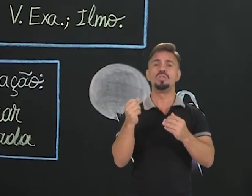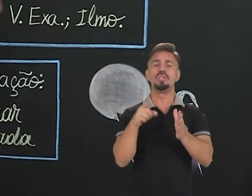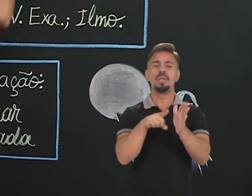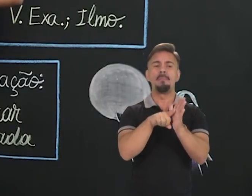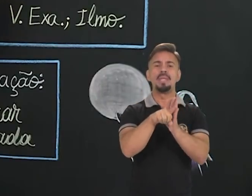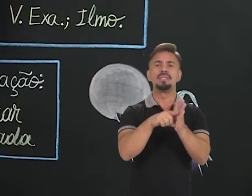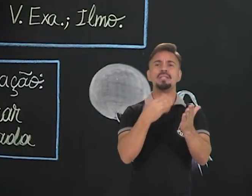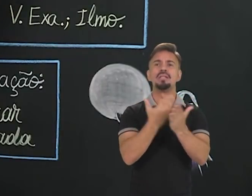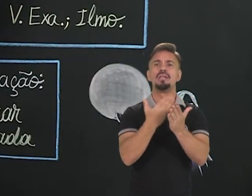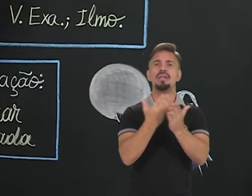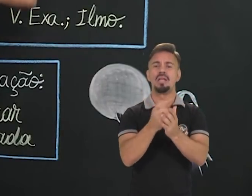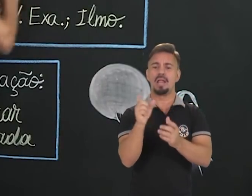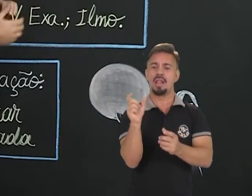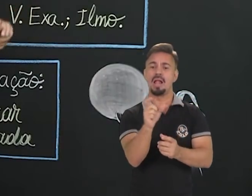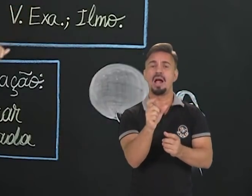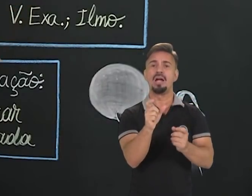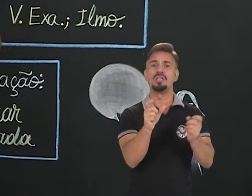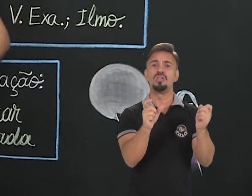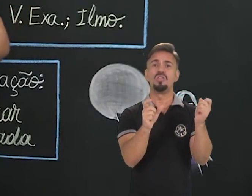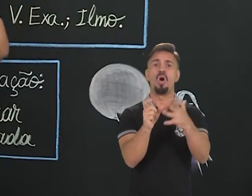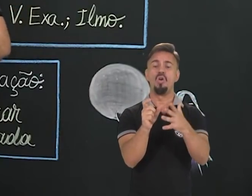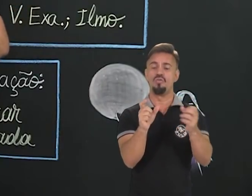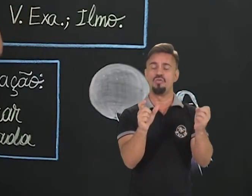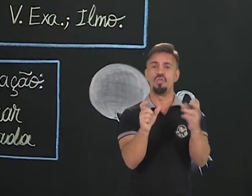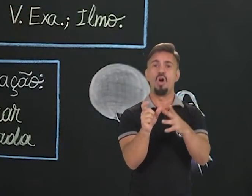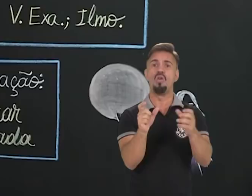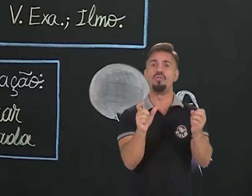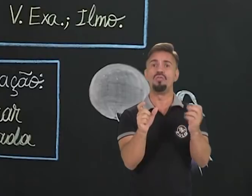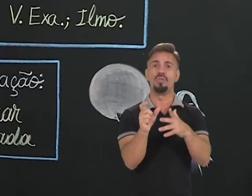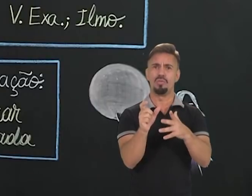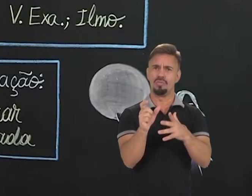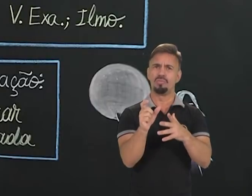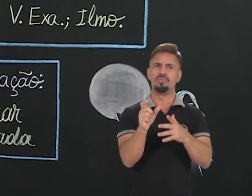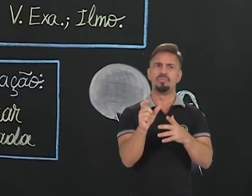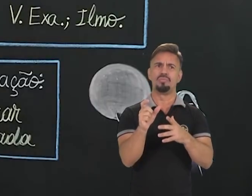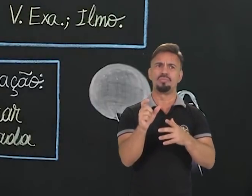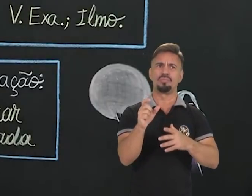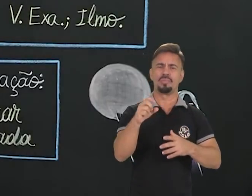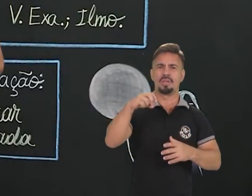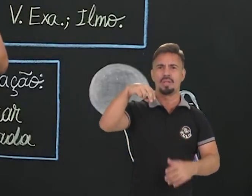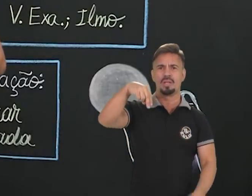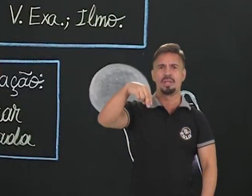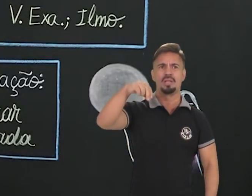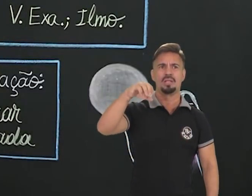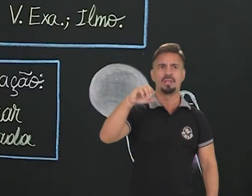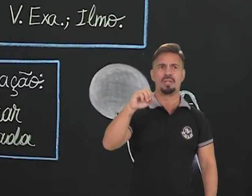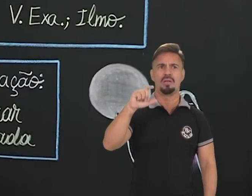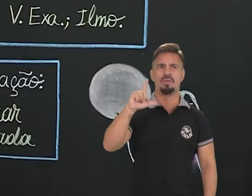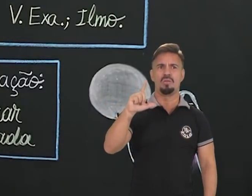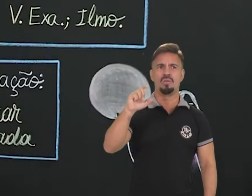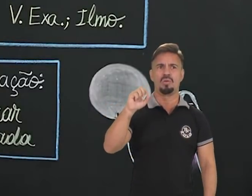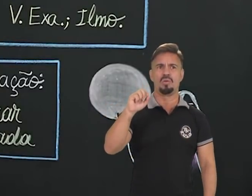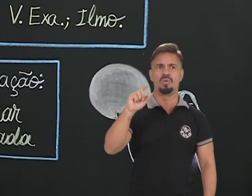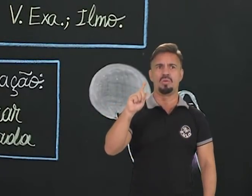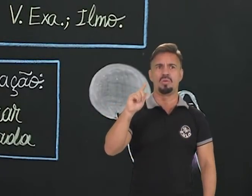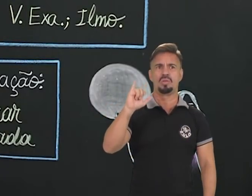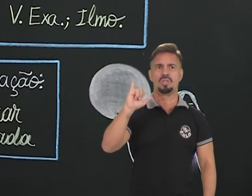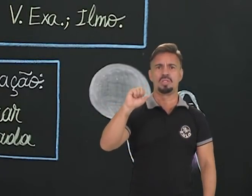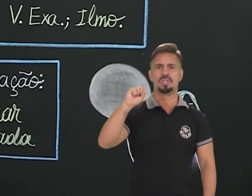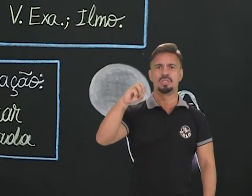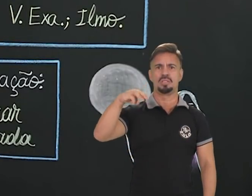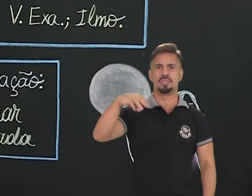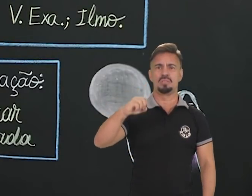neologismo. Essa ideia aqui de neo sempre é uma ideia de novo. O que é um neologismo? Olha que interessante, é o processo de criação